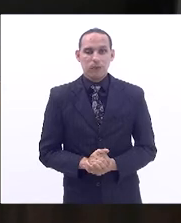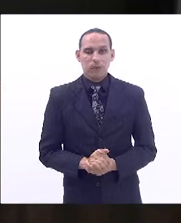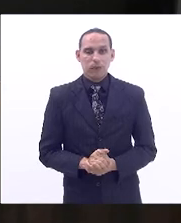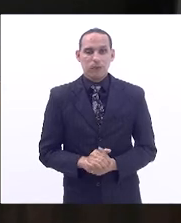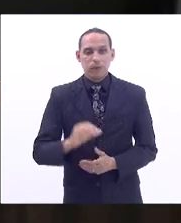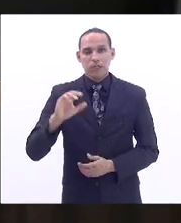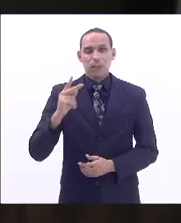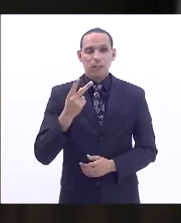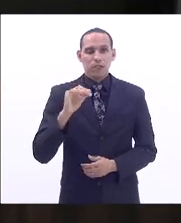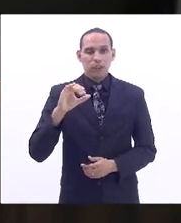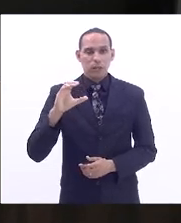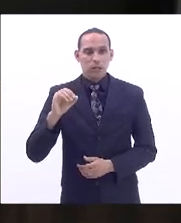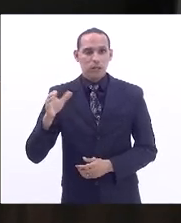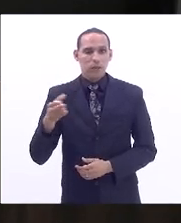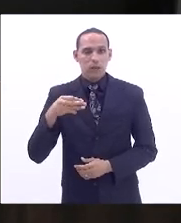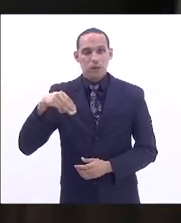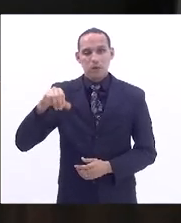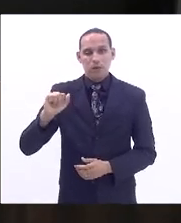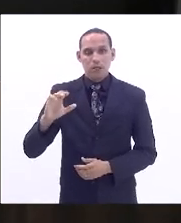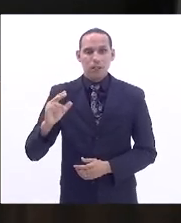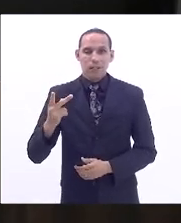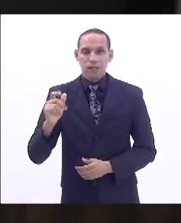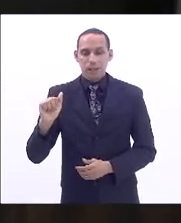o Chico Machado